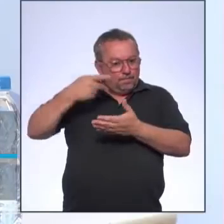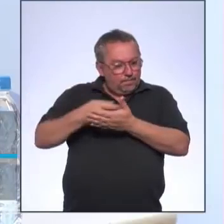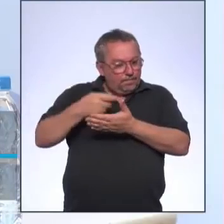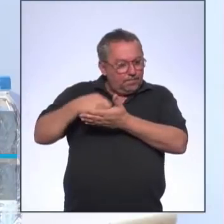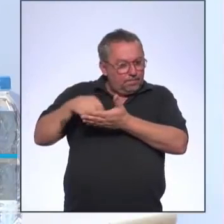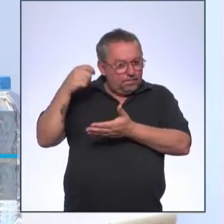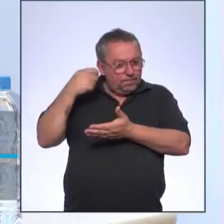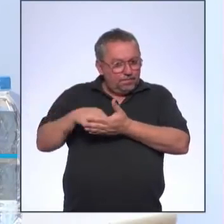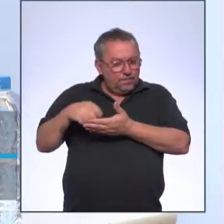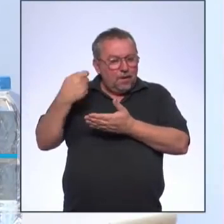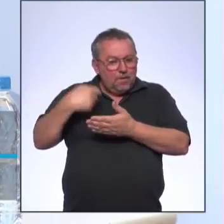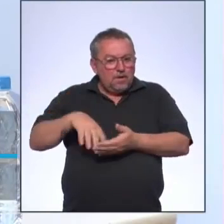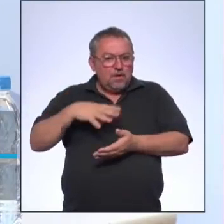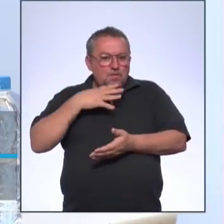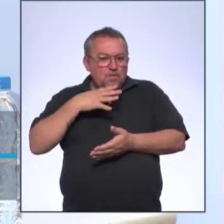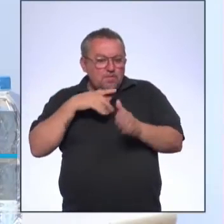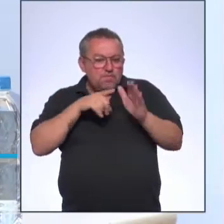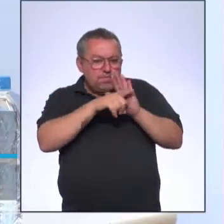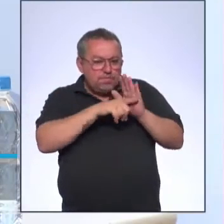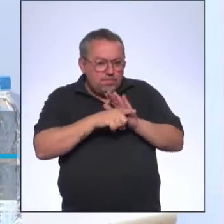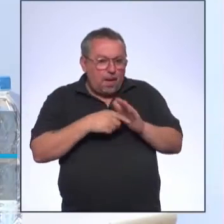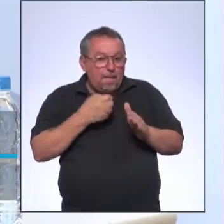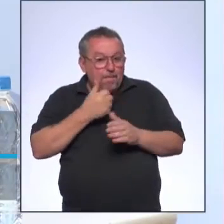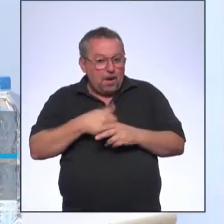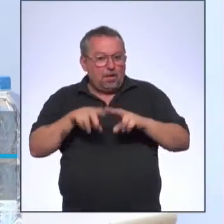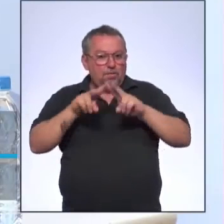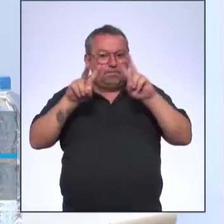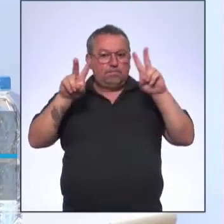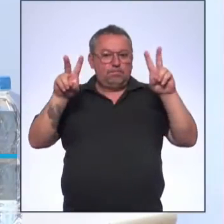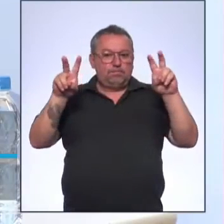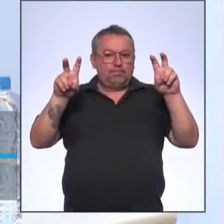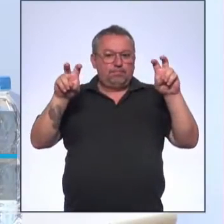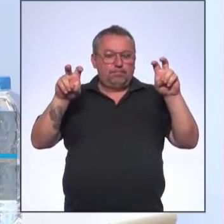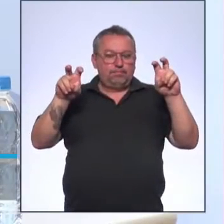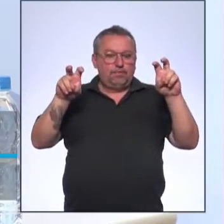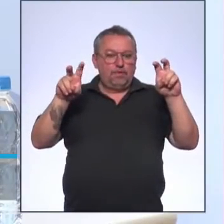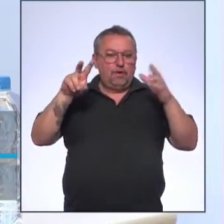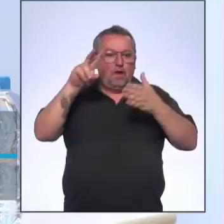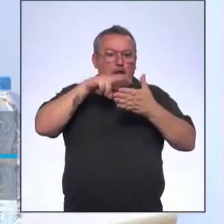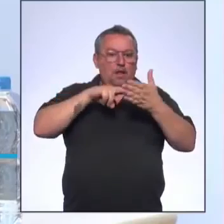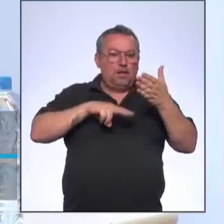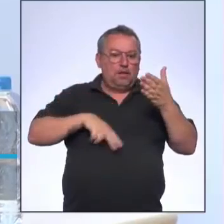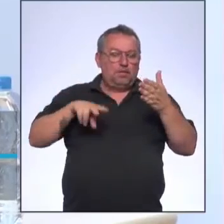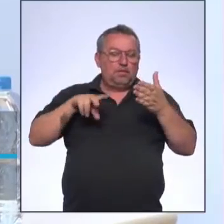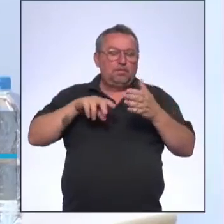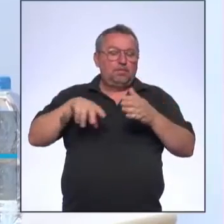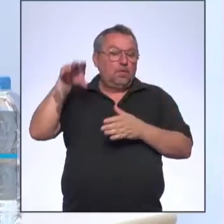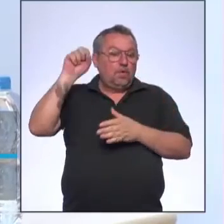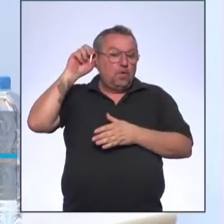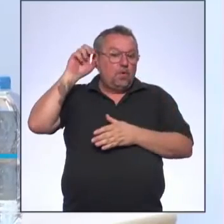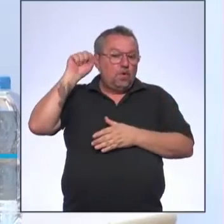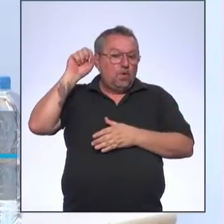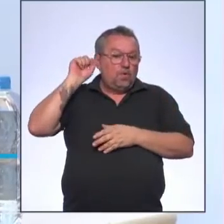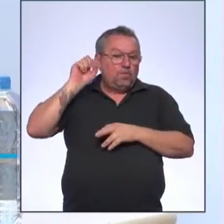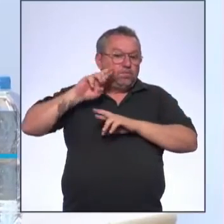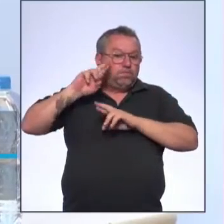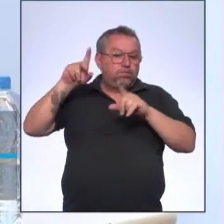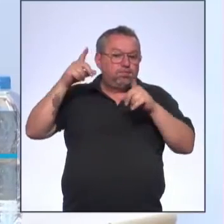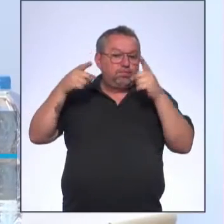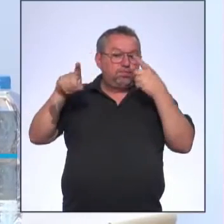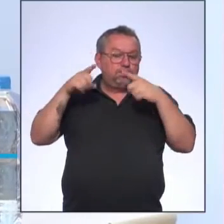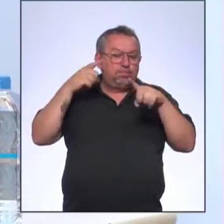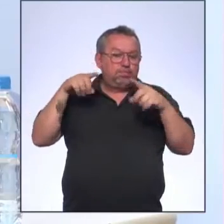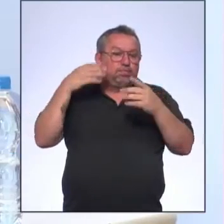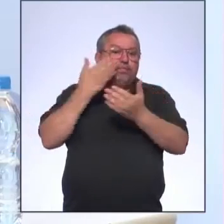é necessário conhecer e pesquisar bem o assunto. Portanto, ler, escutar diferentes estilos musicais e muito